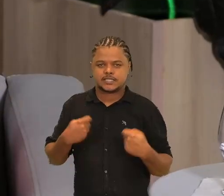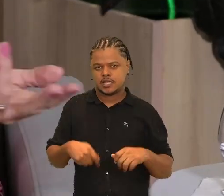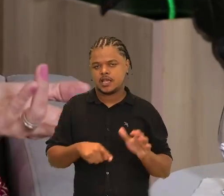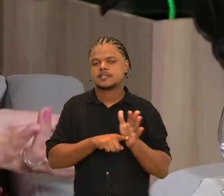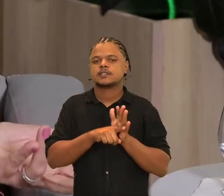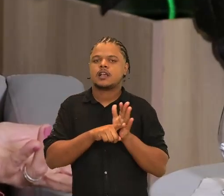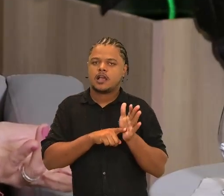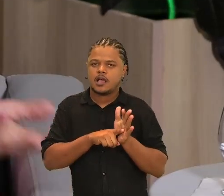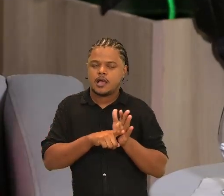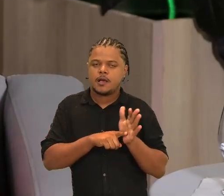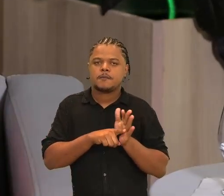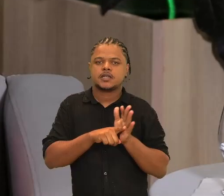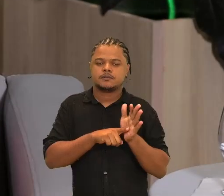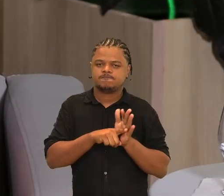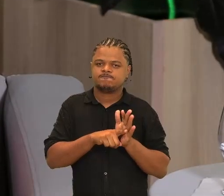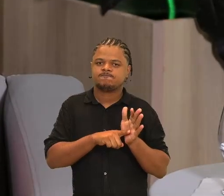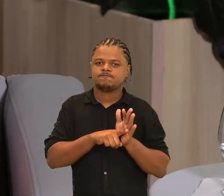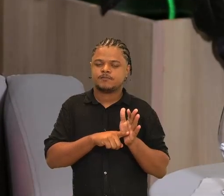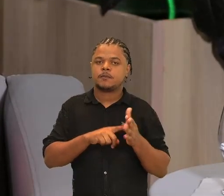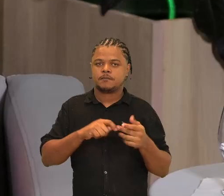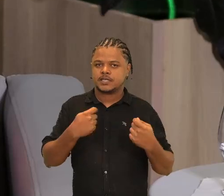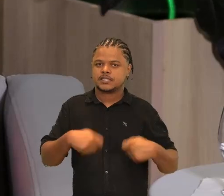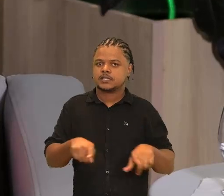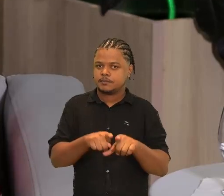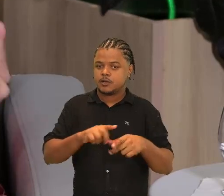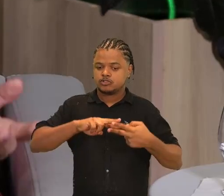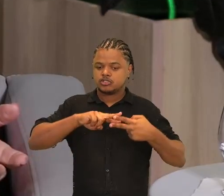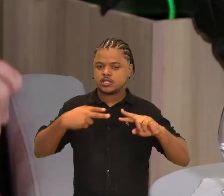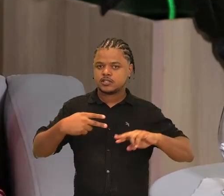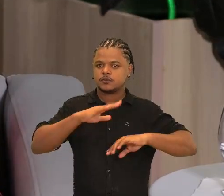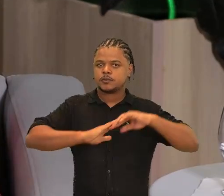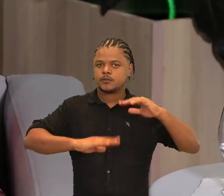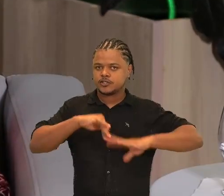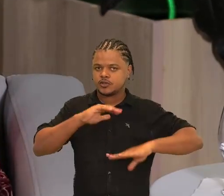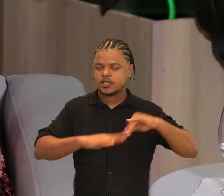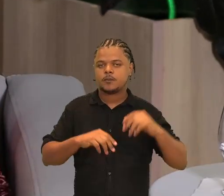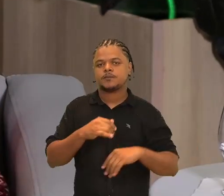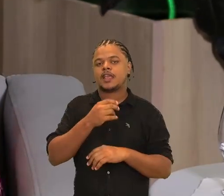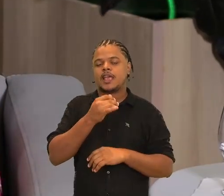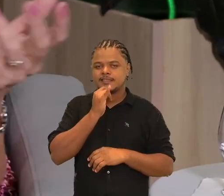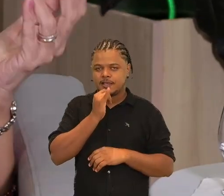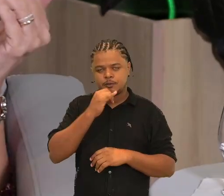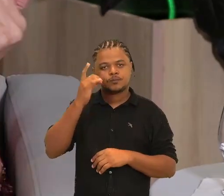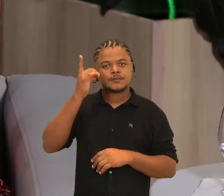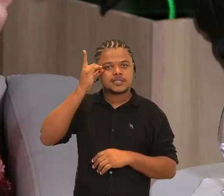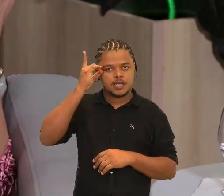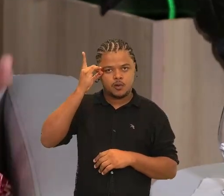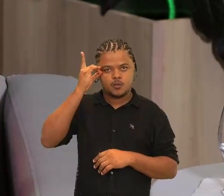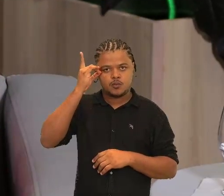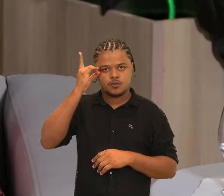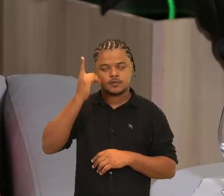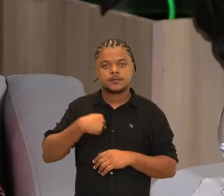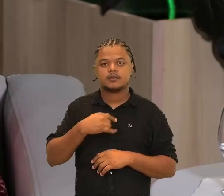uma síndrome, um cariótipo de um geneticista. Então, por exemplo, síndrome de Down. Então, às vezes a mãe, todo mundo está dizendo, doutora, eu